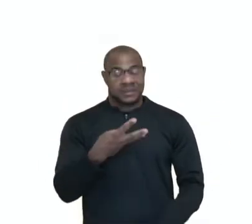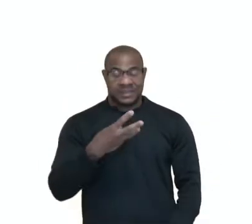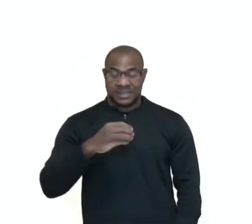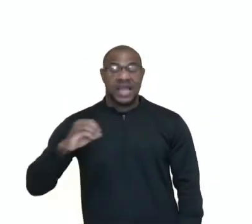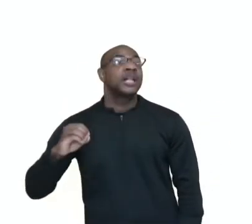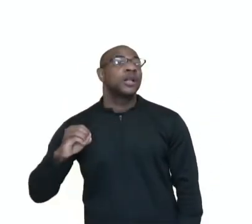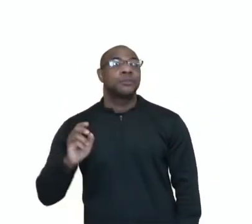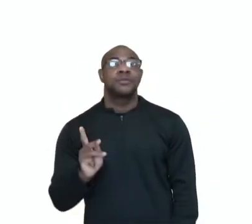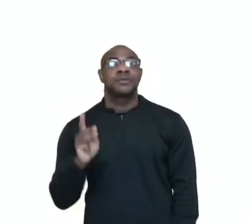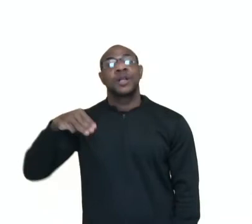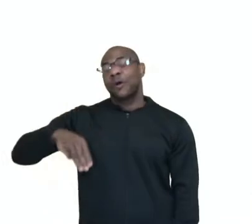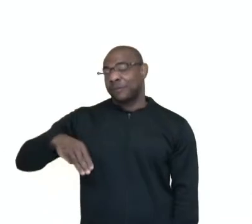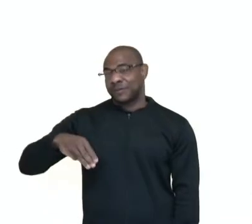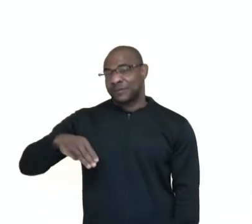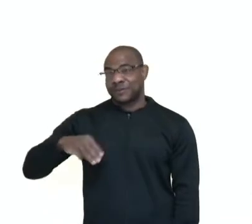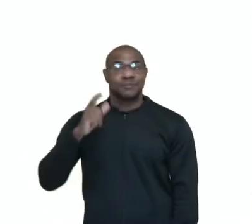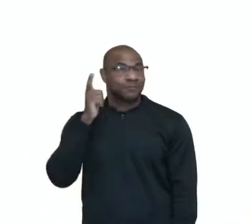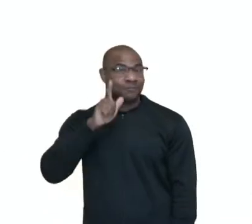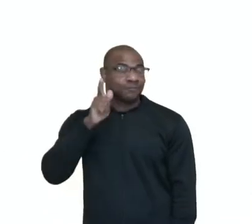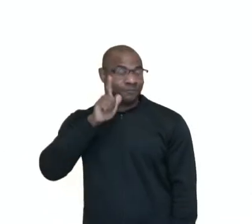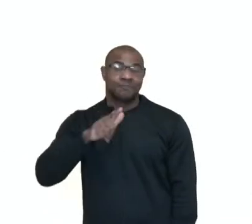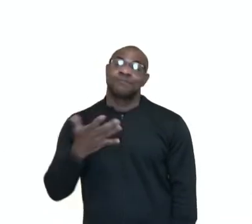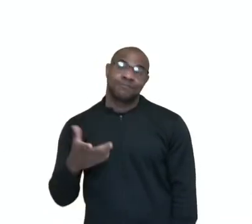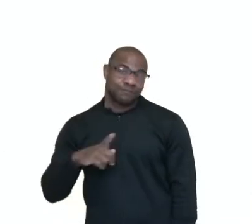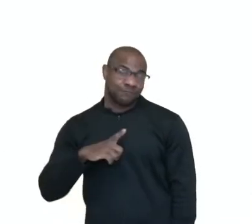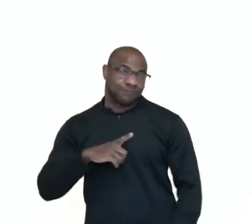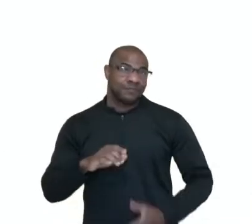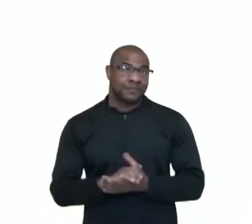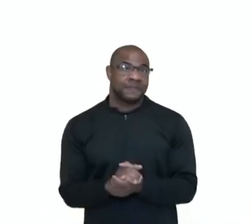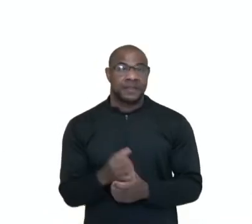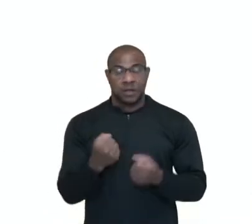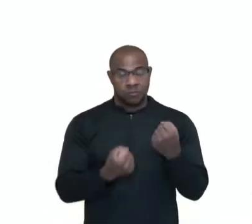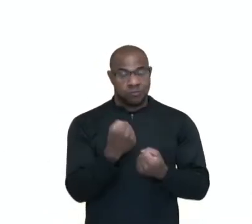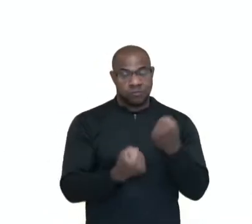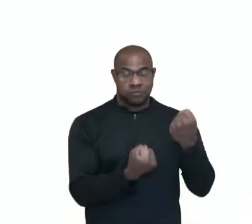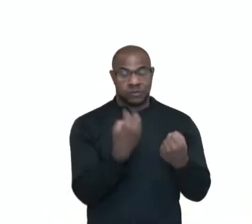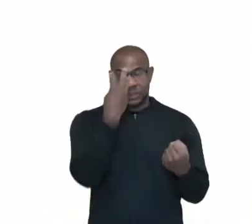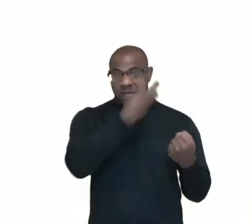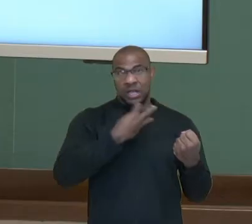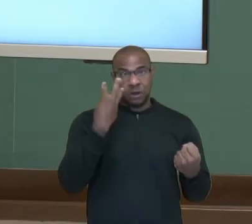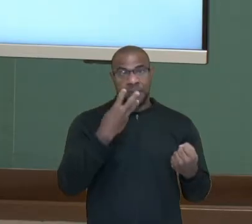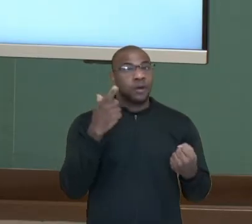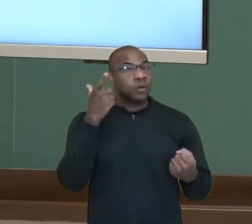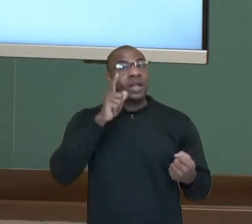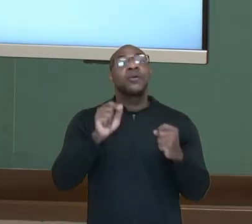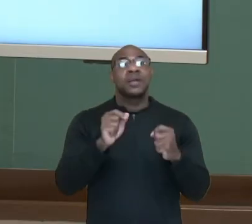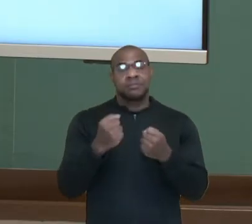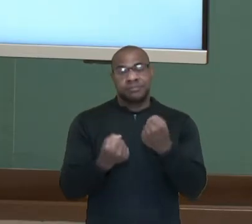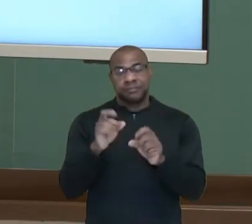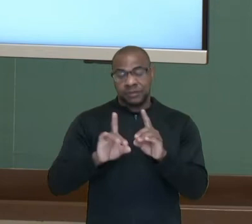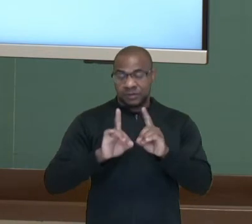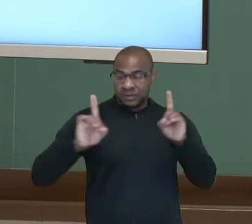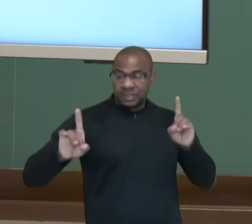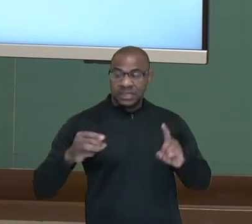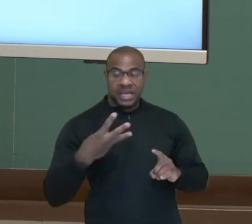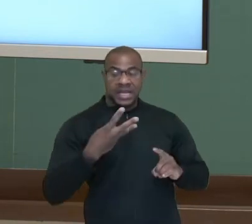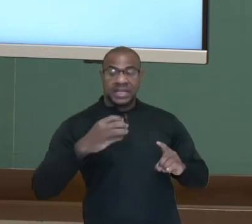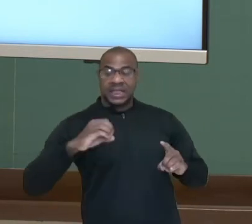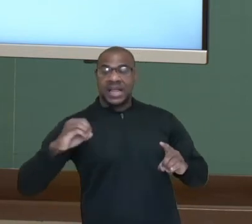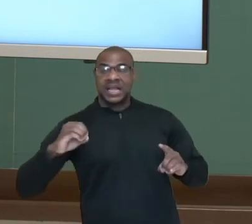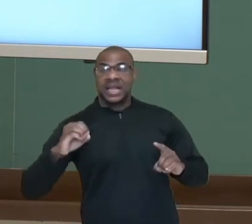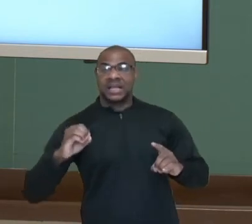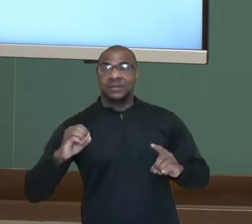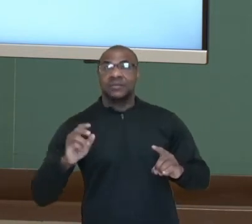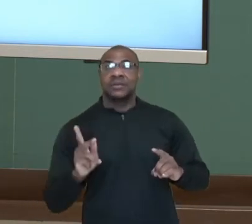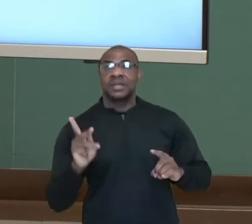300 quilômetros. Quanto mais tempo o carro fica rodando, mais distância ele percorre, certo? A